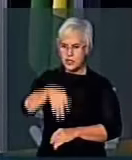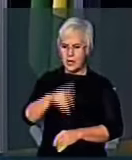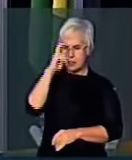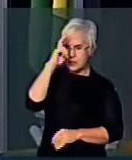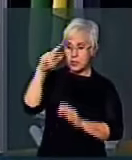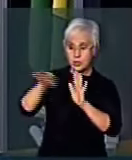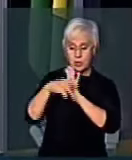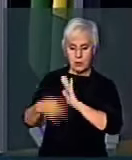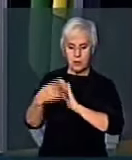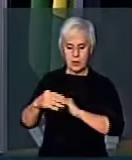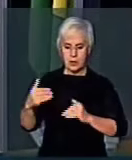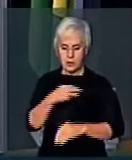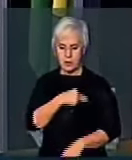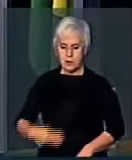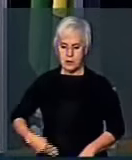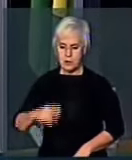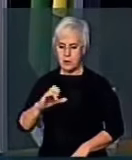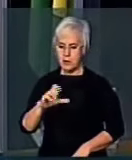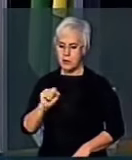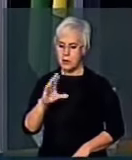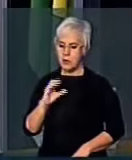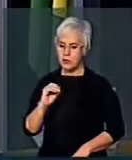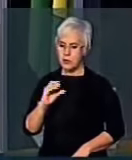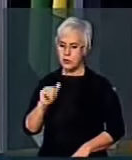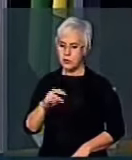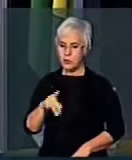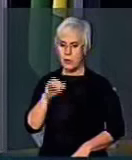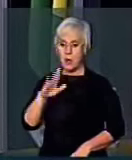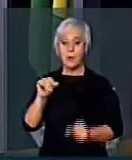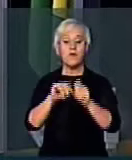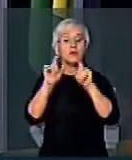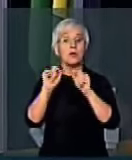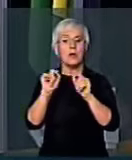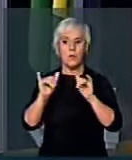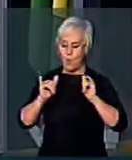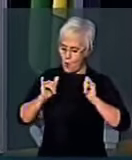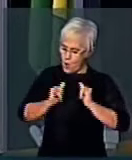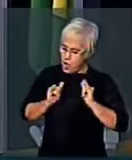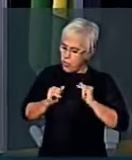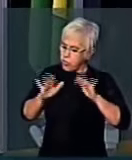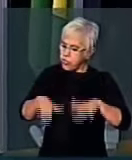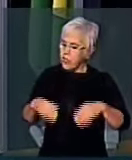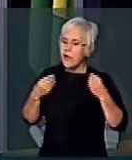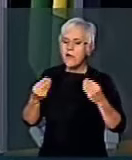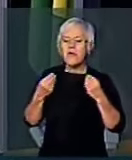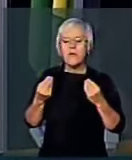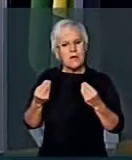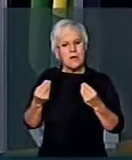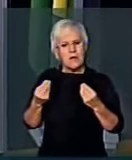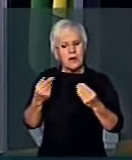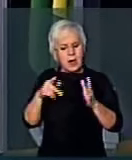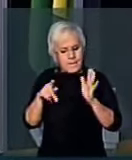aqui ao gabinete do ministro Celso Amorim. O que ele fez com isso? Sentou-se em cima, não toca no assunto. Ou seja, faz